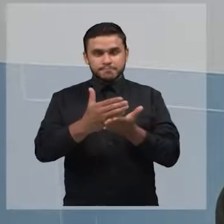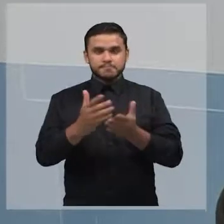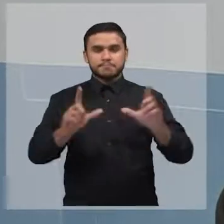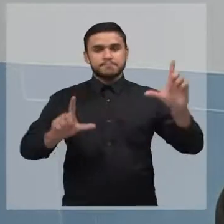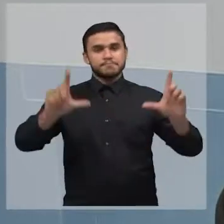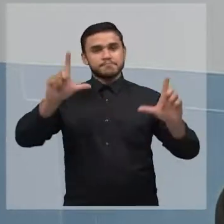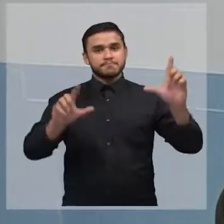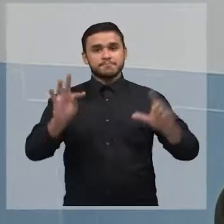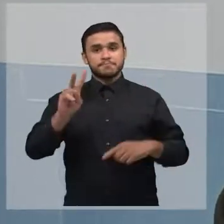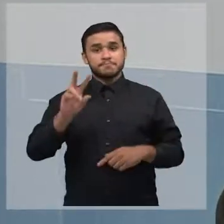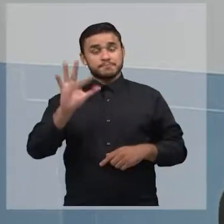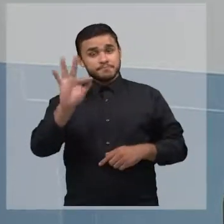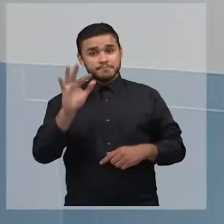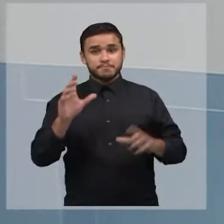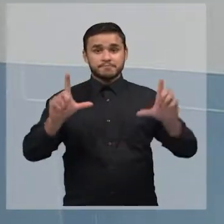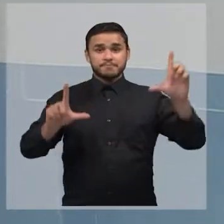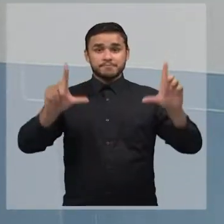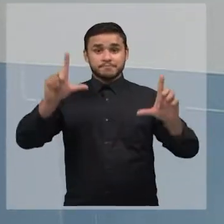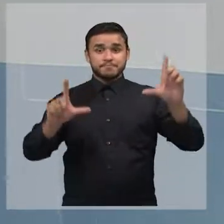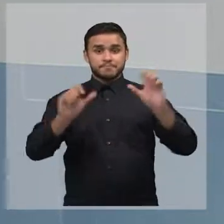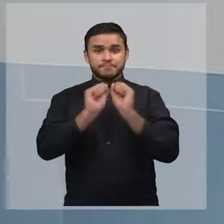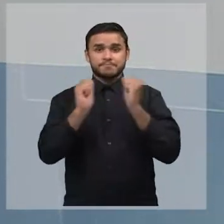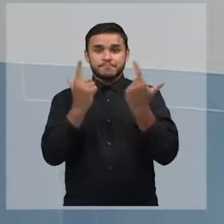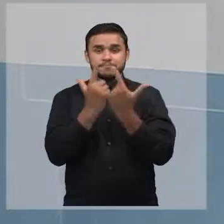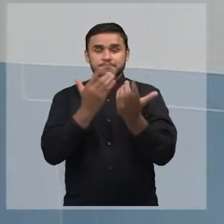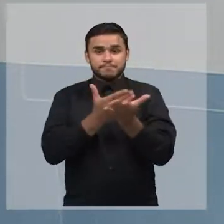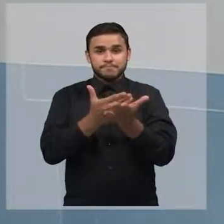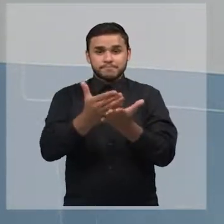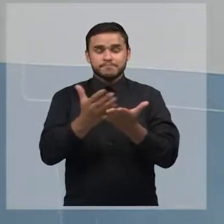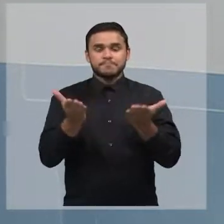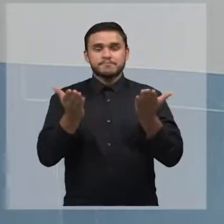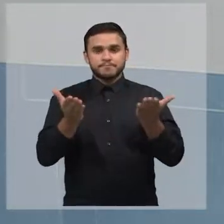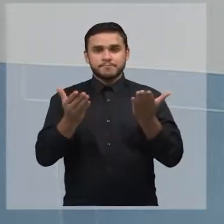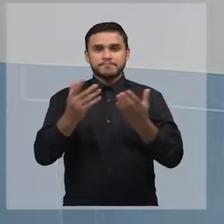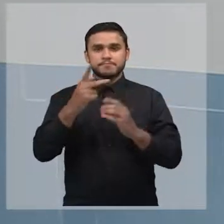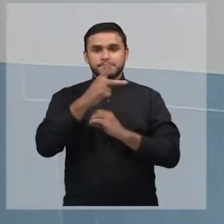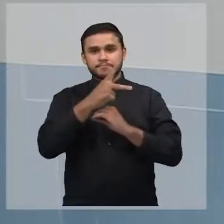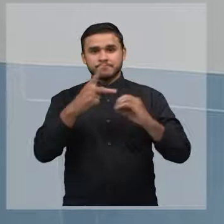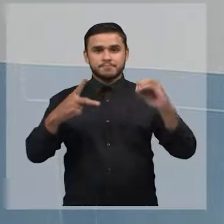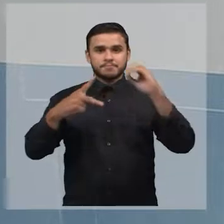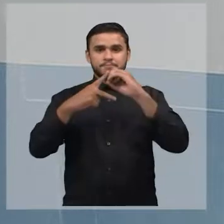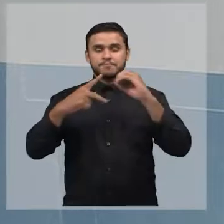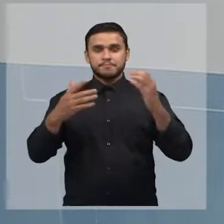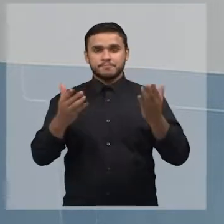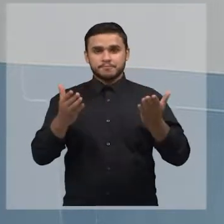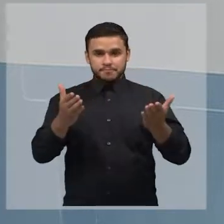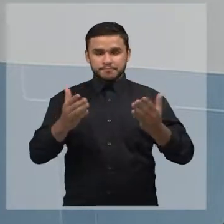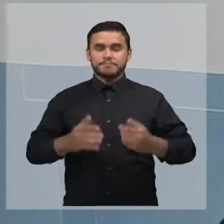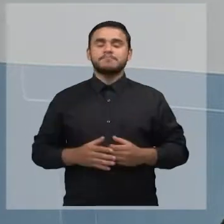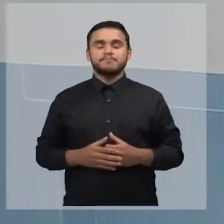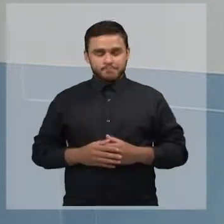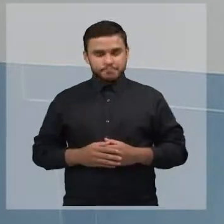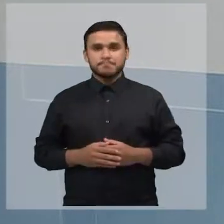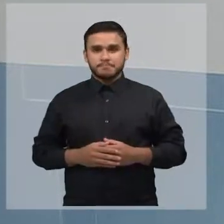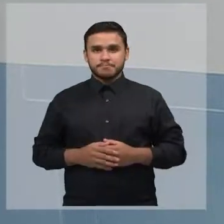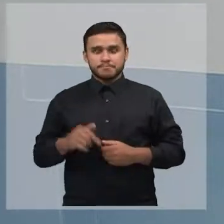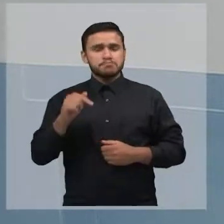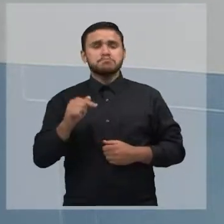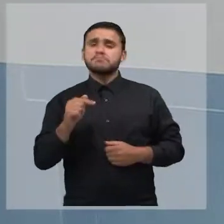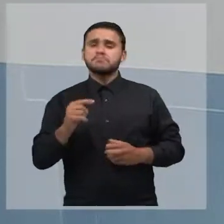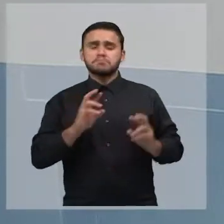Olá, começa agora pela TV Fortaleza e pela TV Assembleia o programa Pela Ordem. É um instrumento